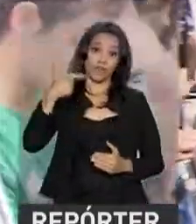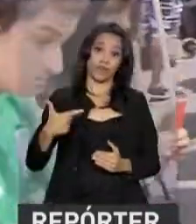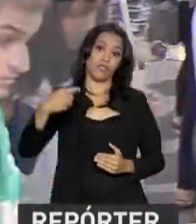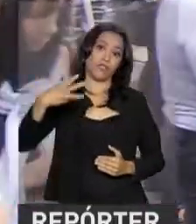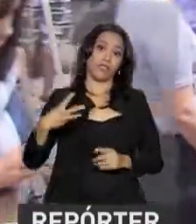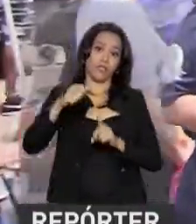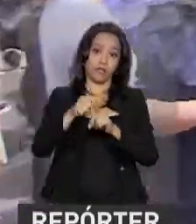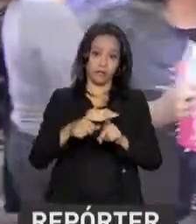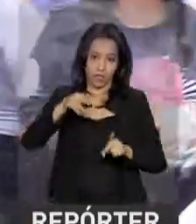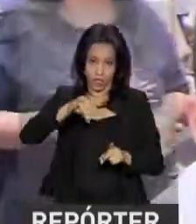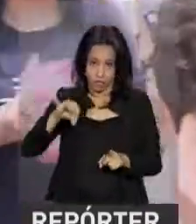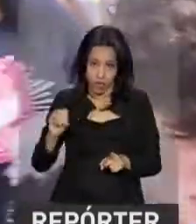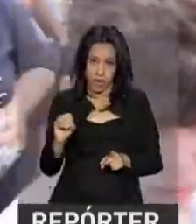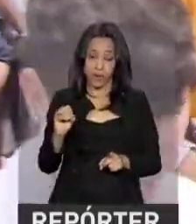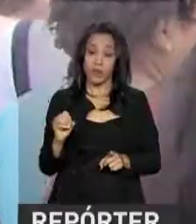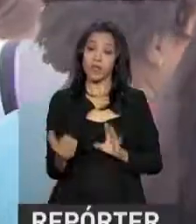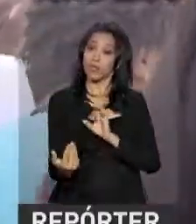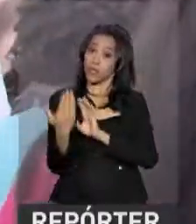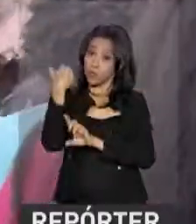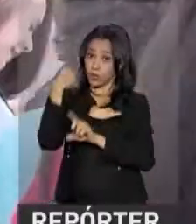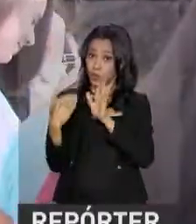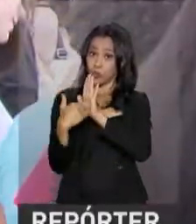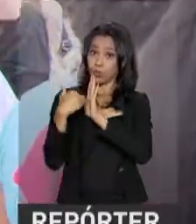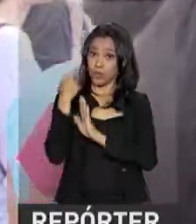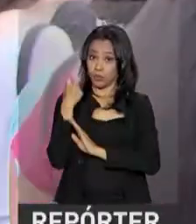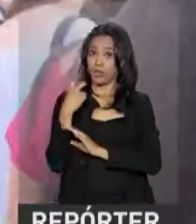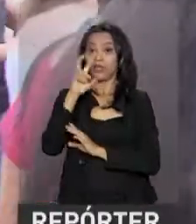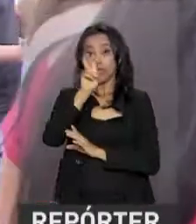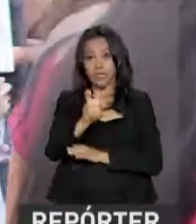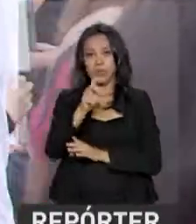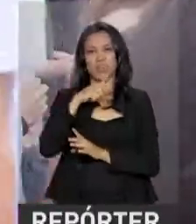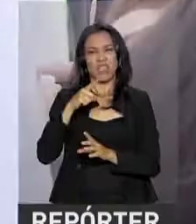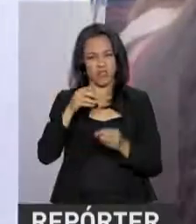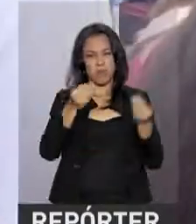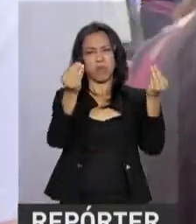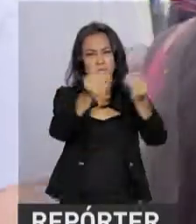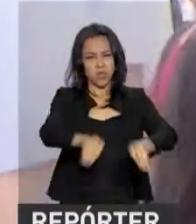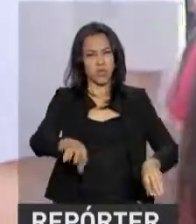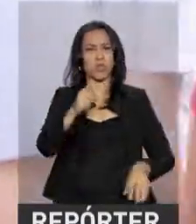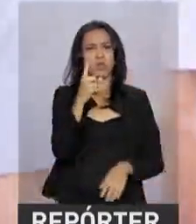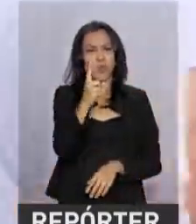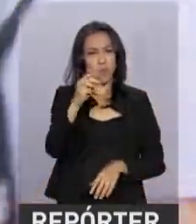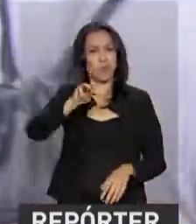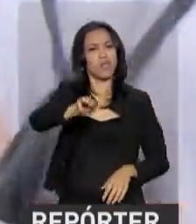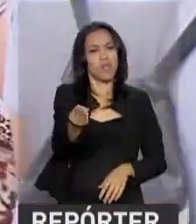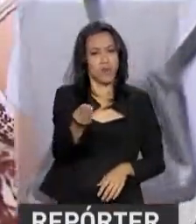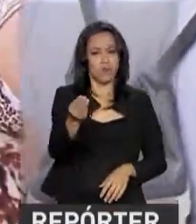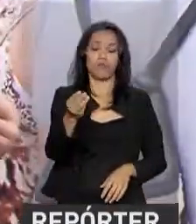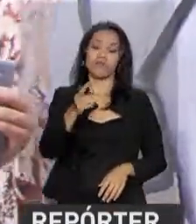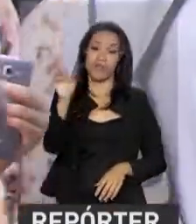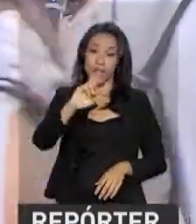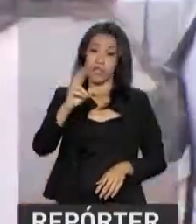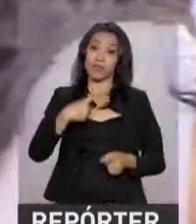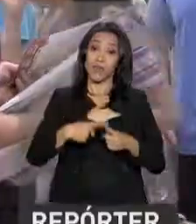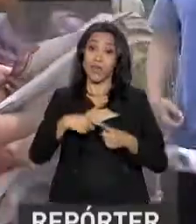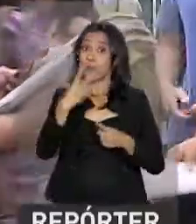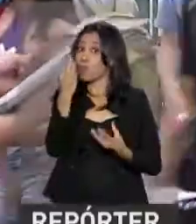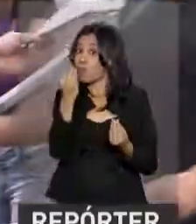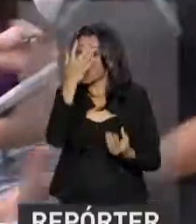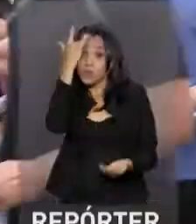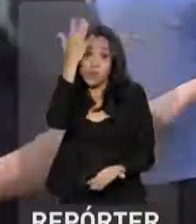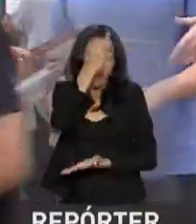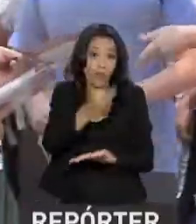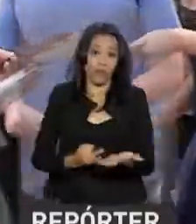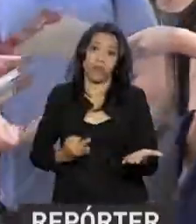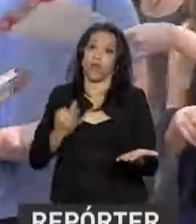de maio nas últimas cinco edições foi registrado um prejuízo de quase 1 bilhão de reais por causa da ausência nos exames por isso